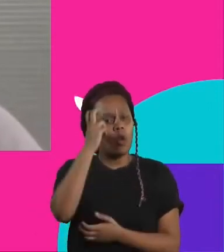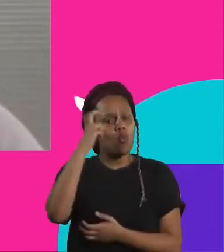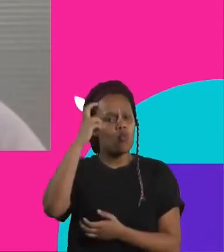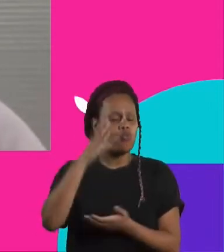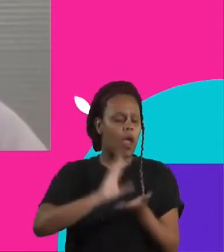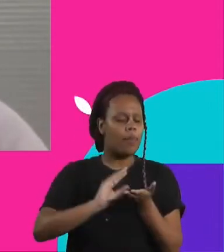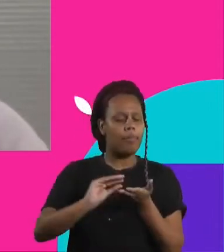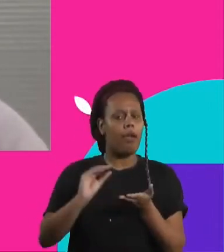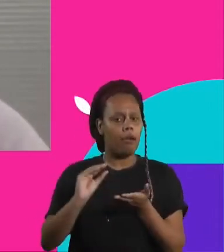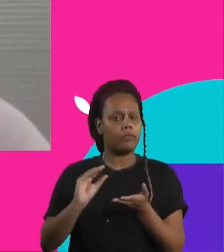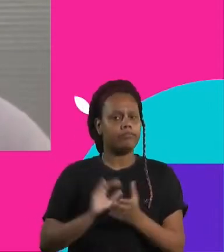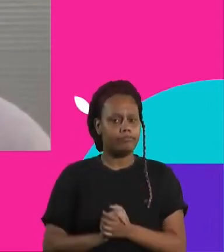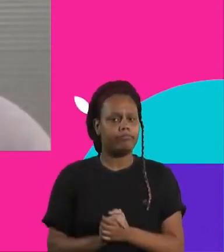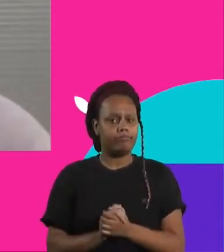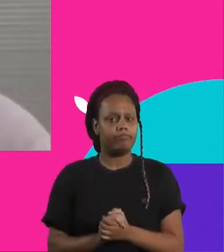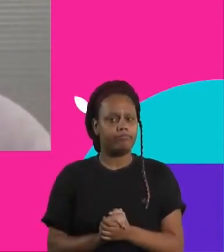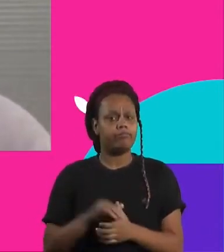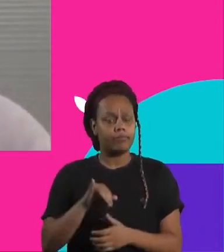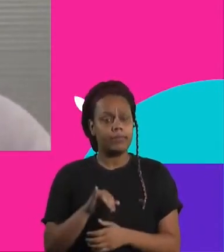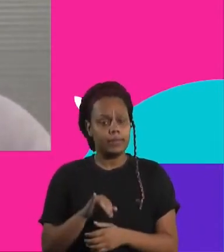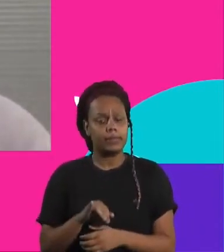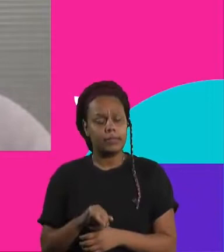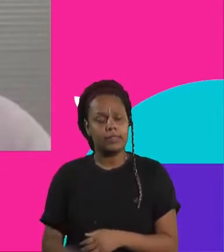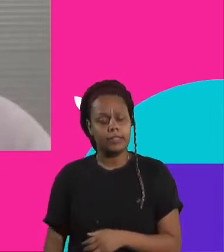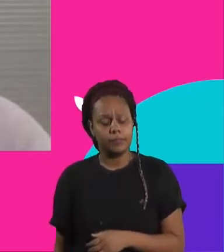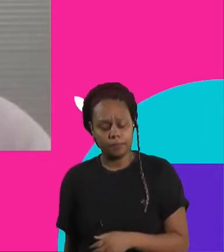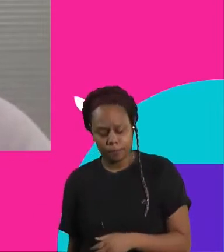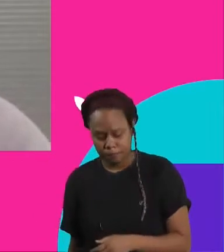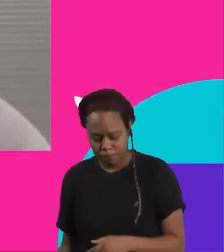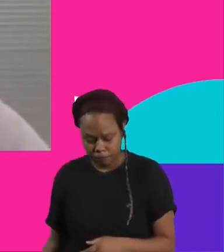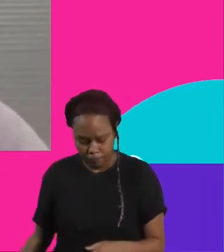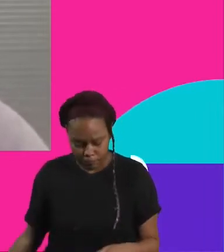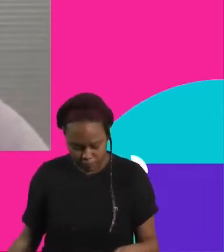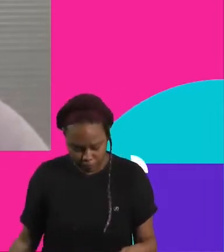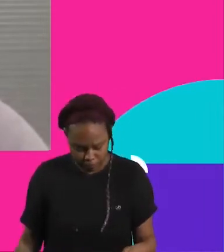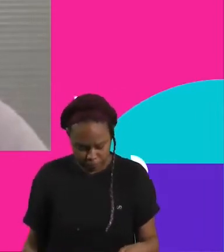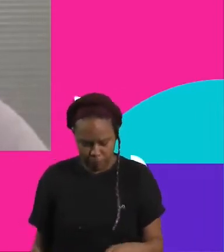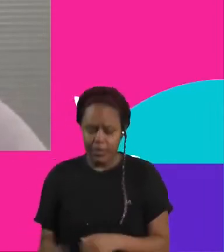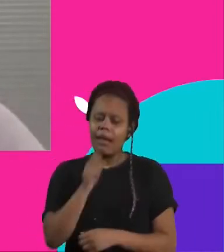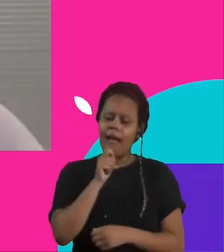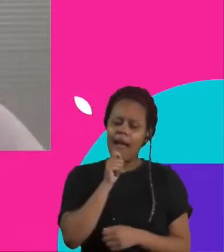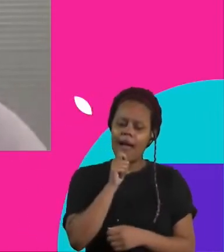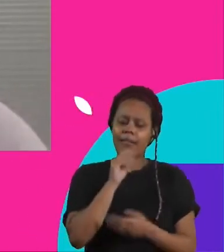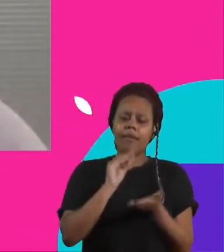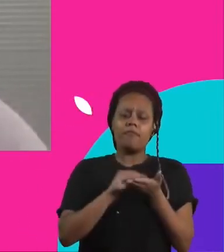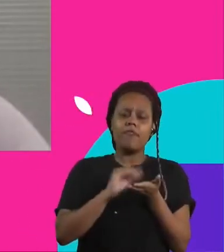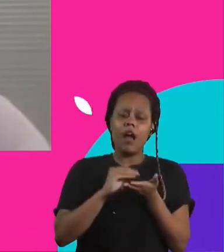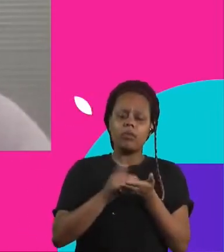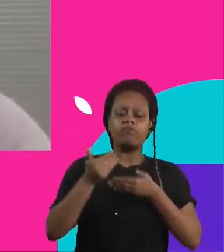né? E se isso ainda está amadurecendo dentro das empresas, que tem que gerar resultado